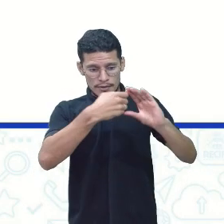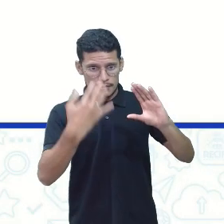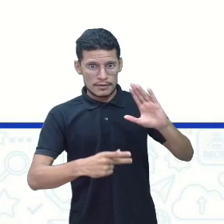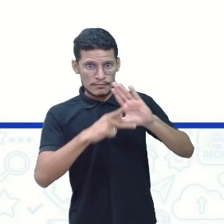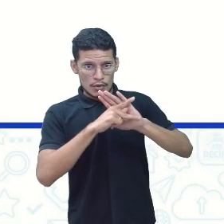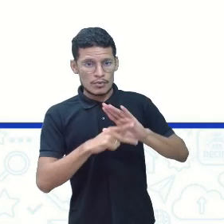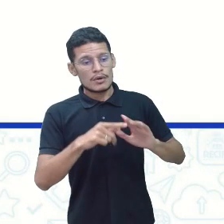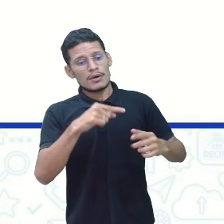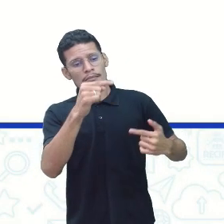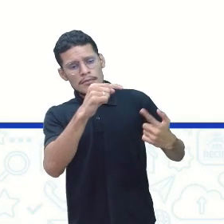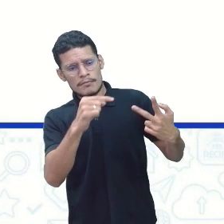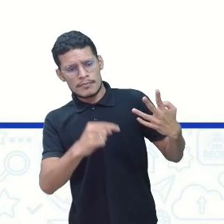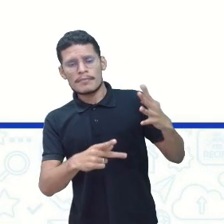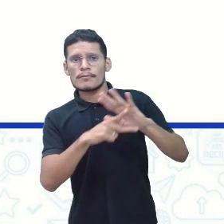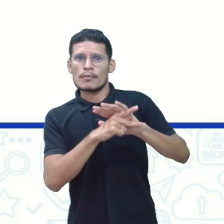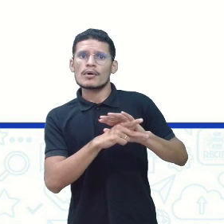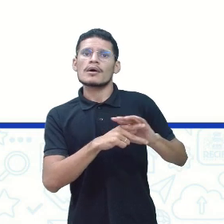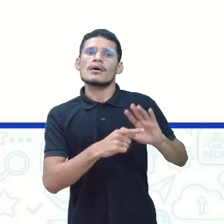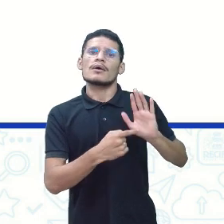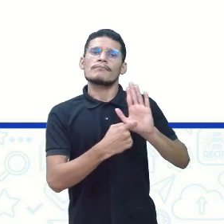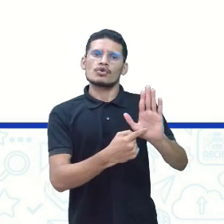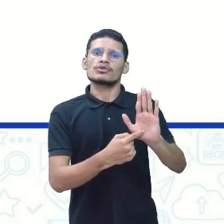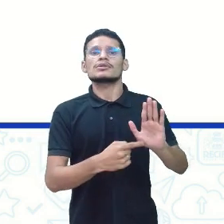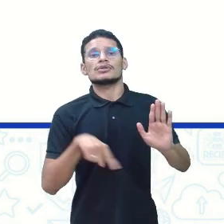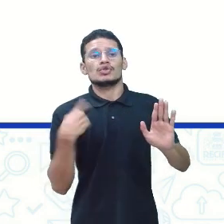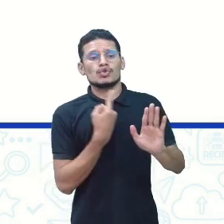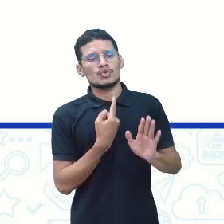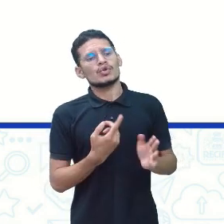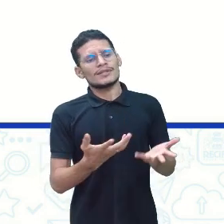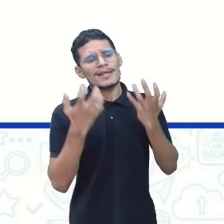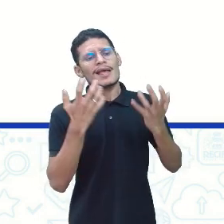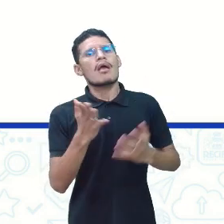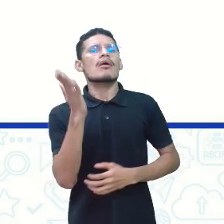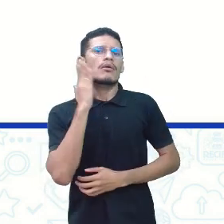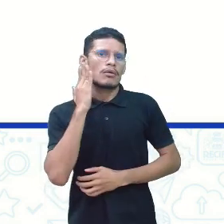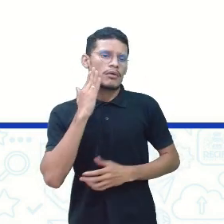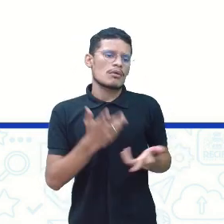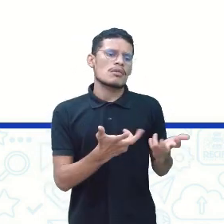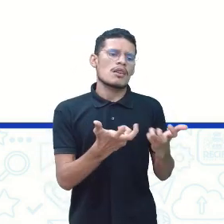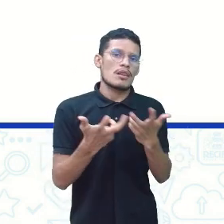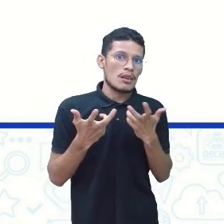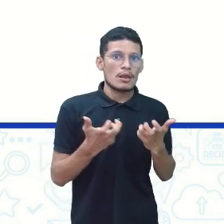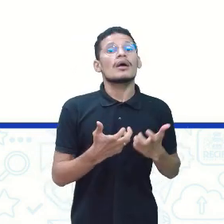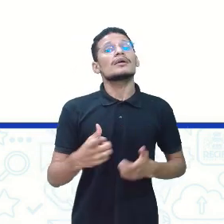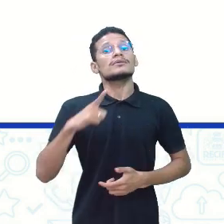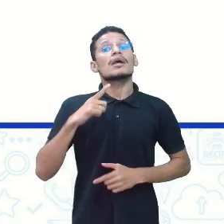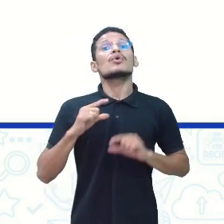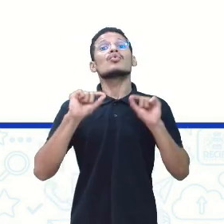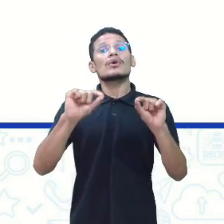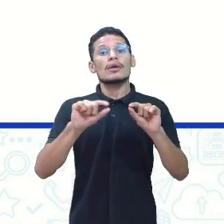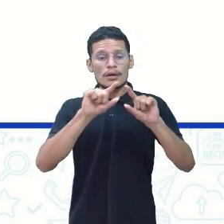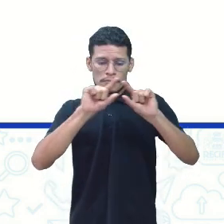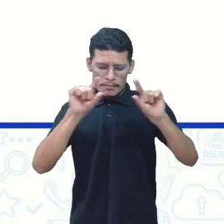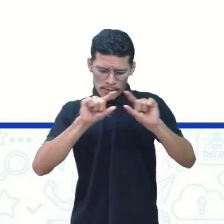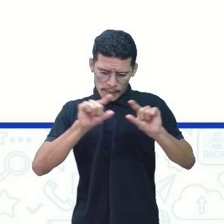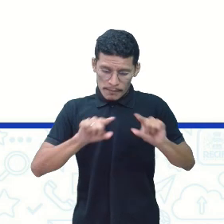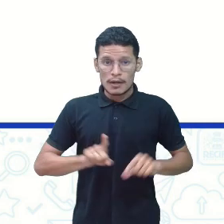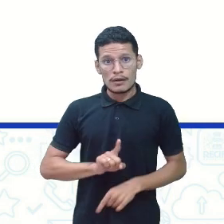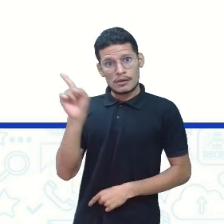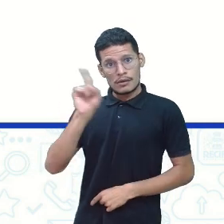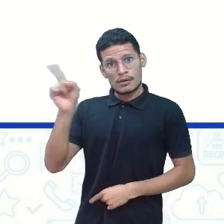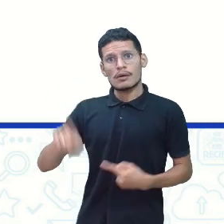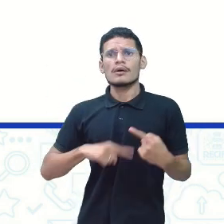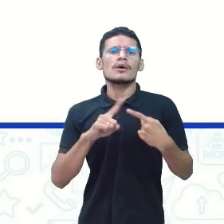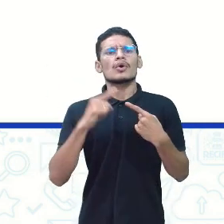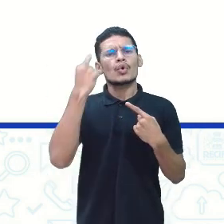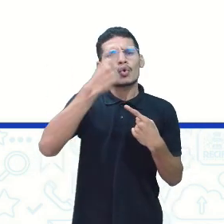dos elementos da amostra que nos interessa observar. E daí a gente tem essas possibilidades, ó, a cor